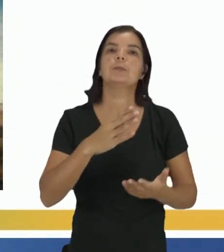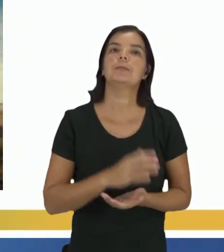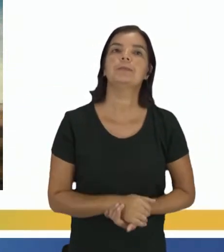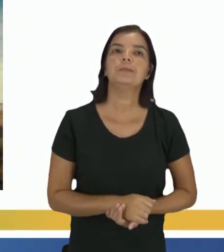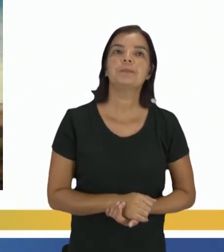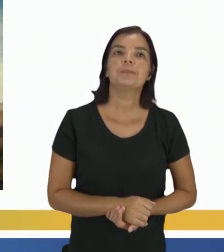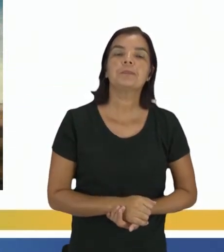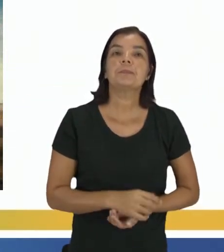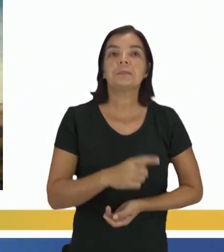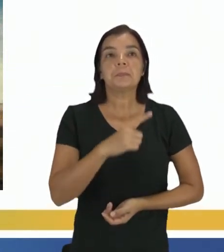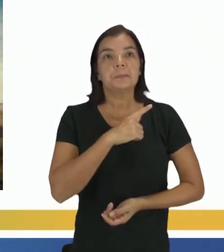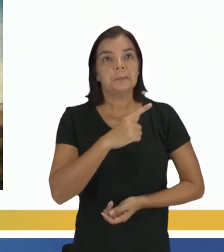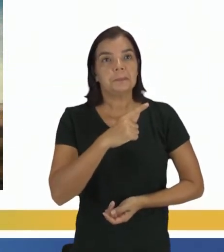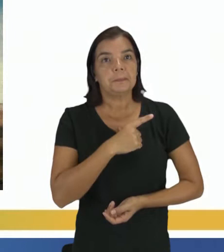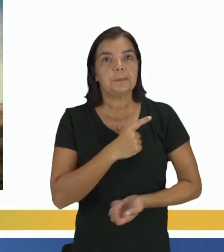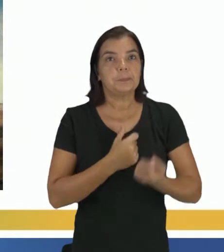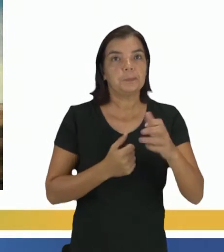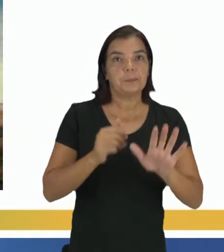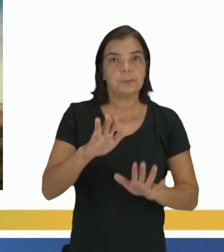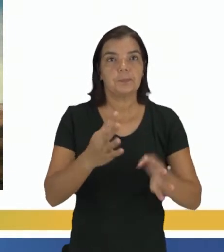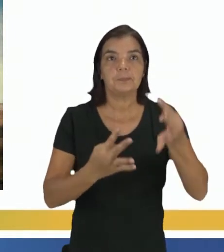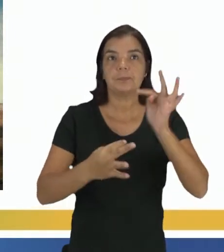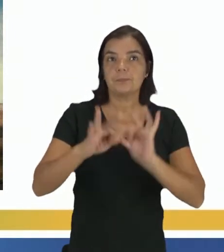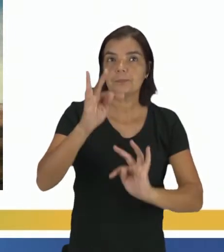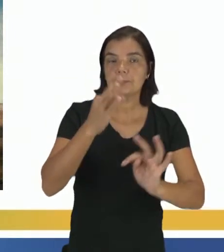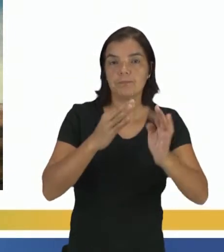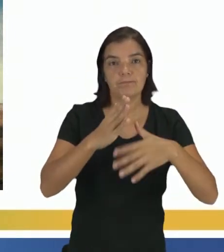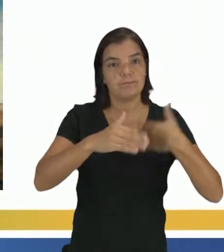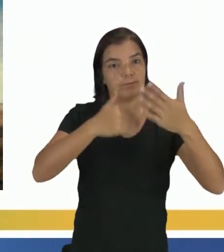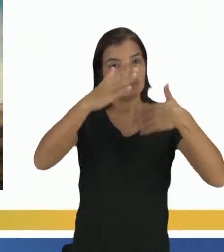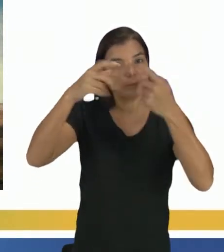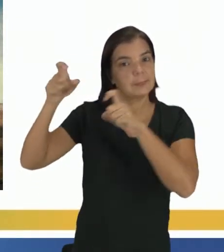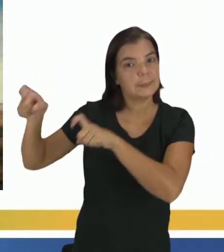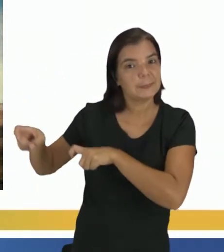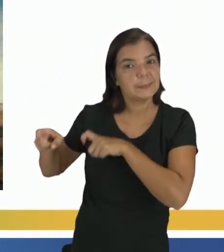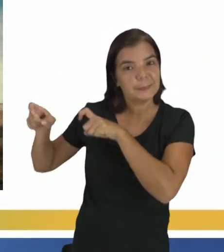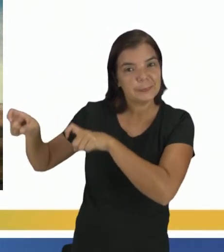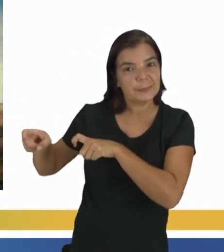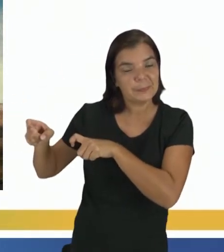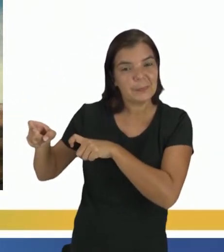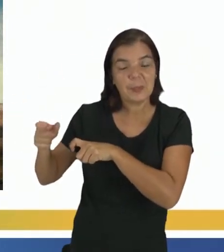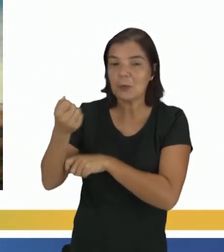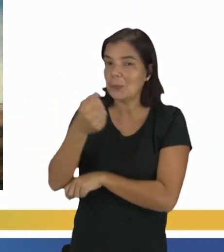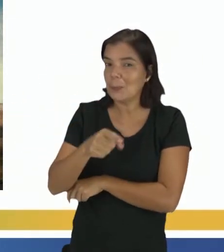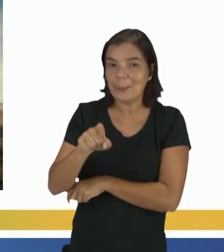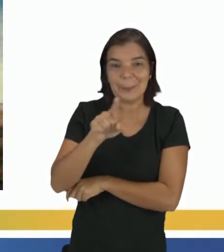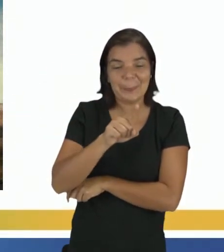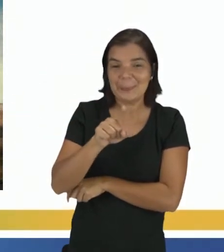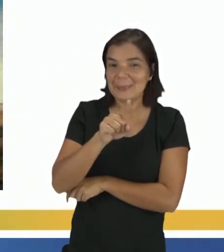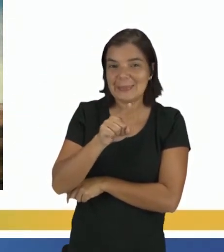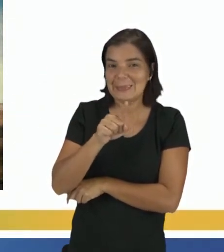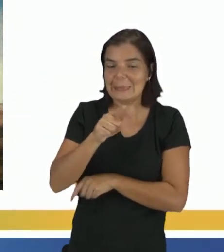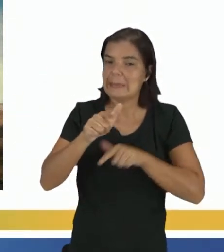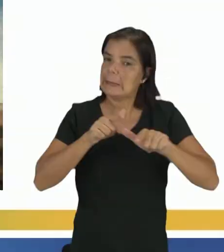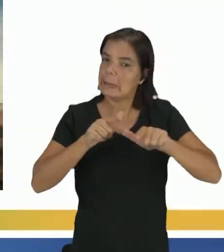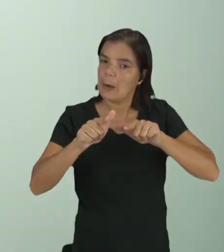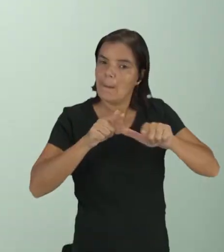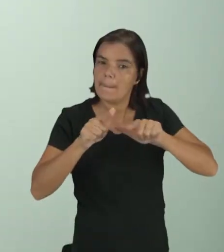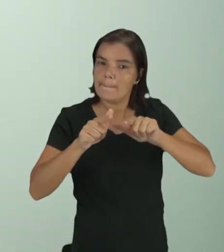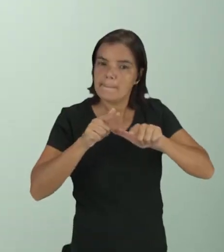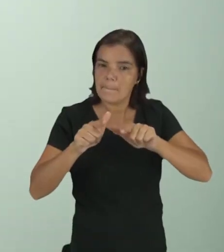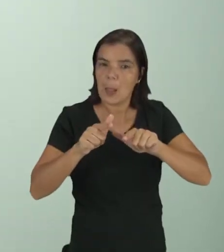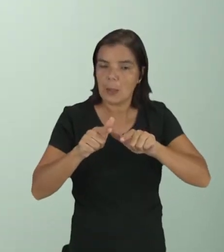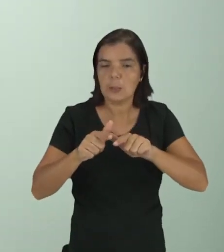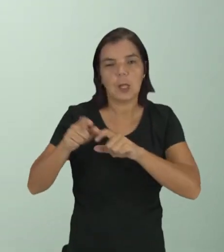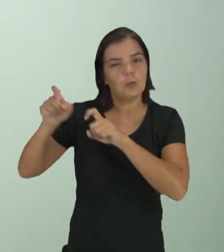urbanização. Nós vamos ter a mecanização e as tecnologias avançadas no campo. Então, não é mais necessário que eu tenha grandes trabalhadores trabalhando nas